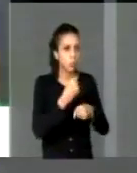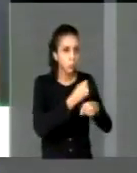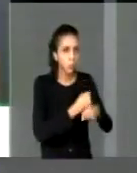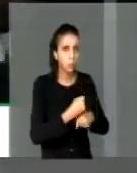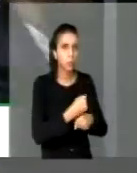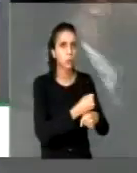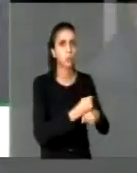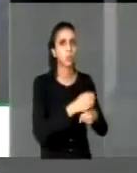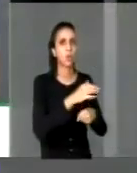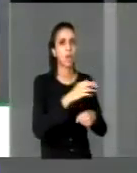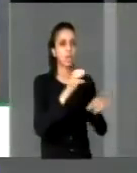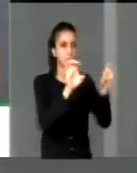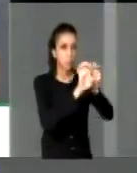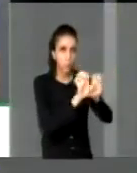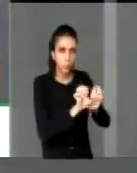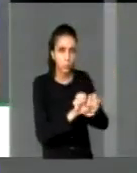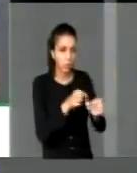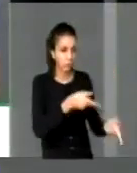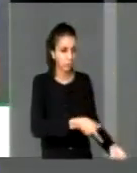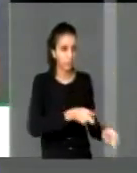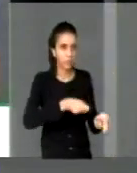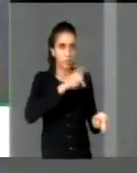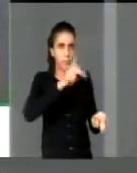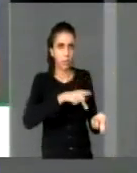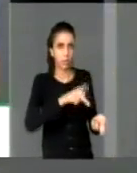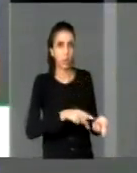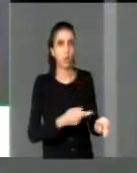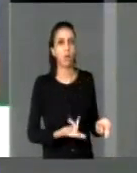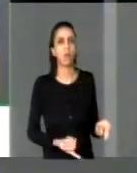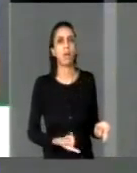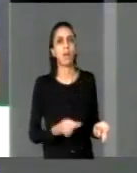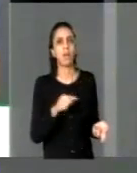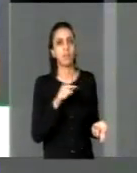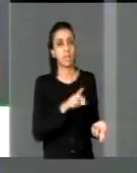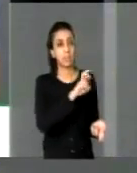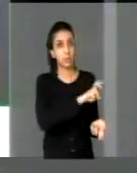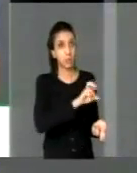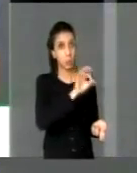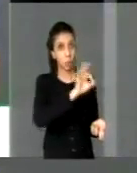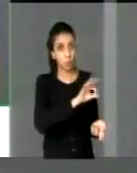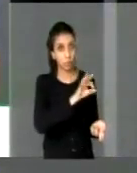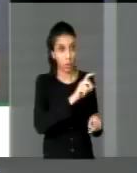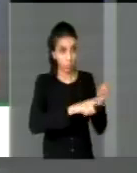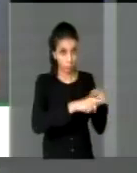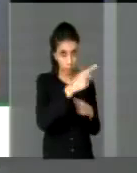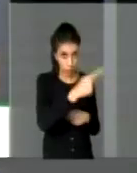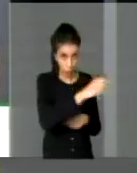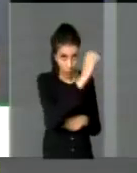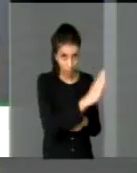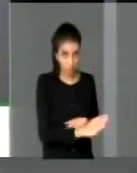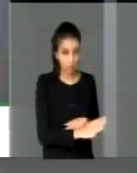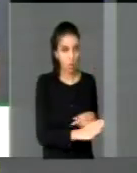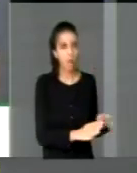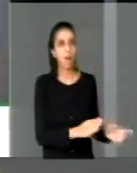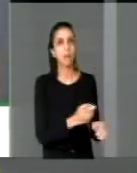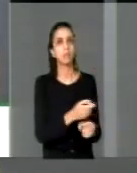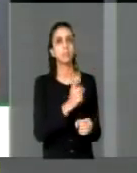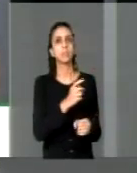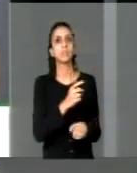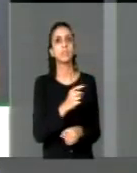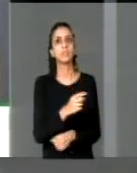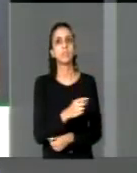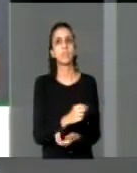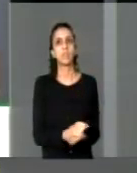que contenha 55% do valor do conteúdo próprio, gera 44,1 bilhões